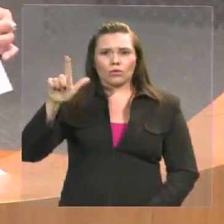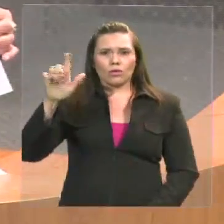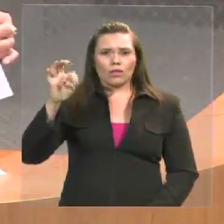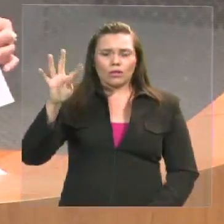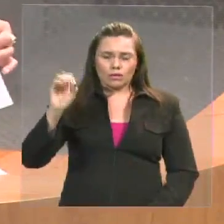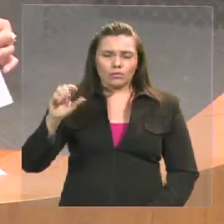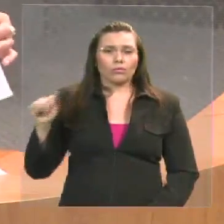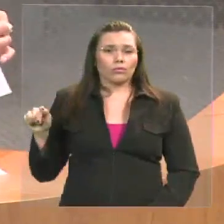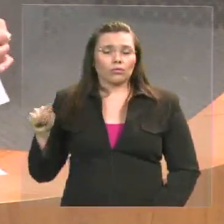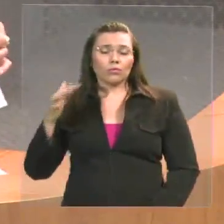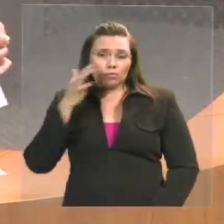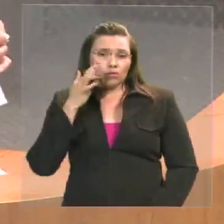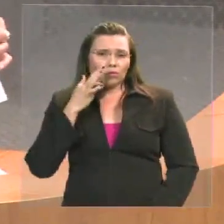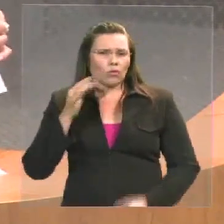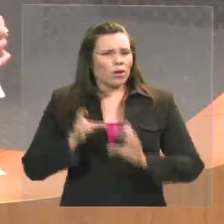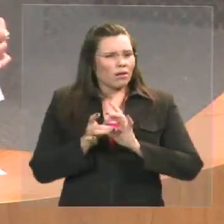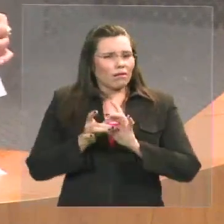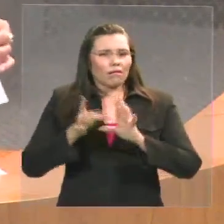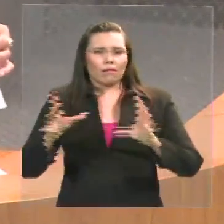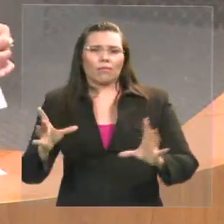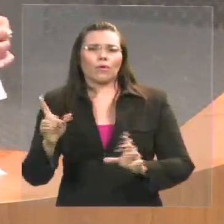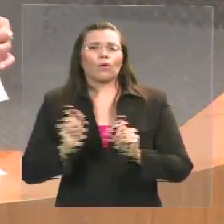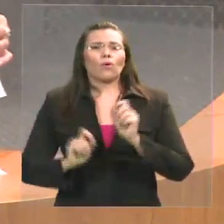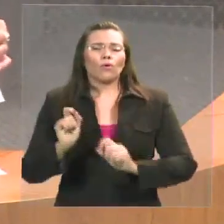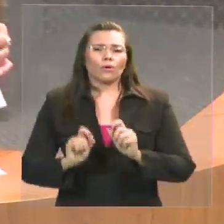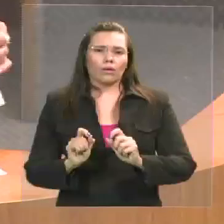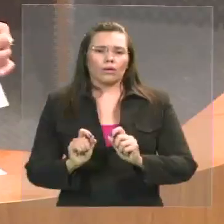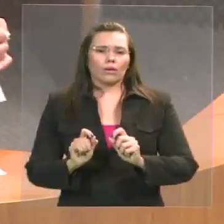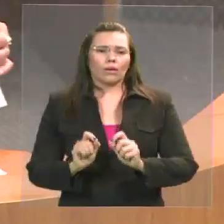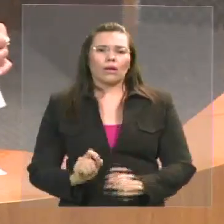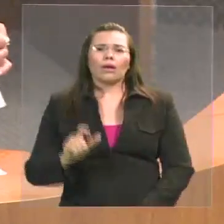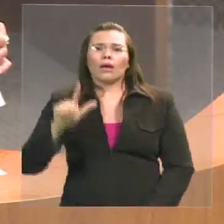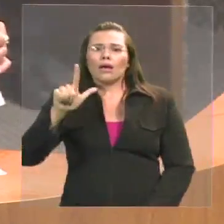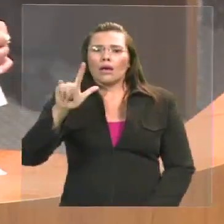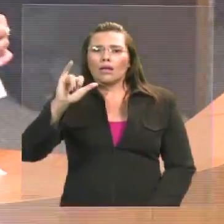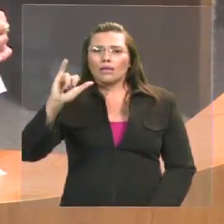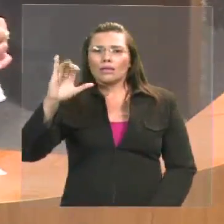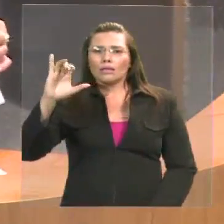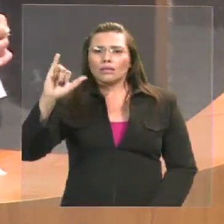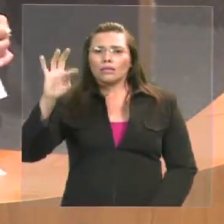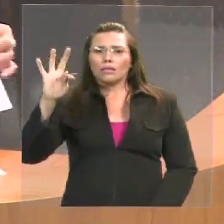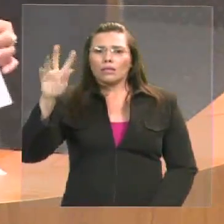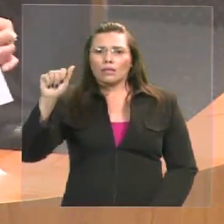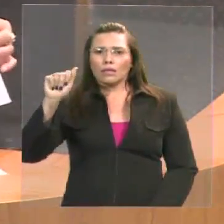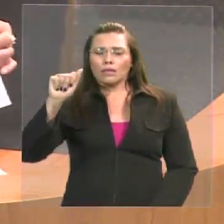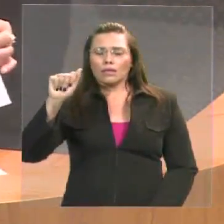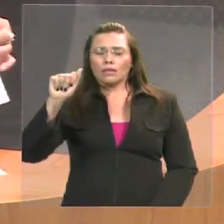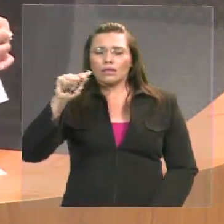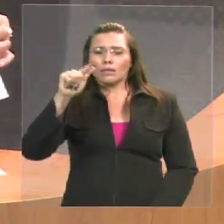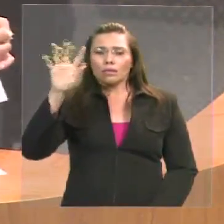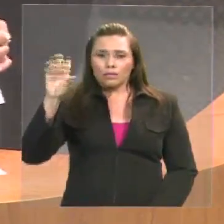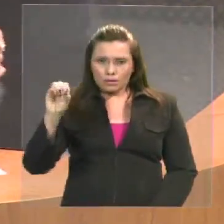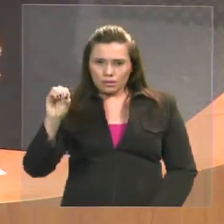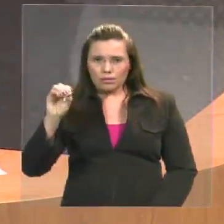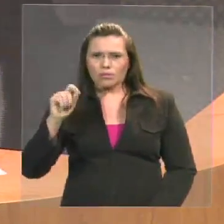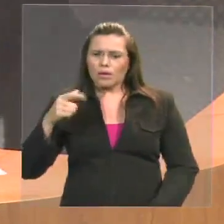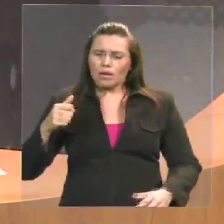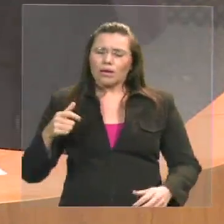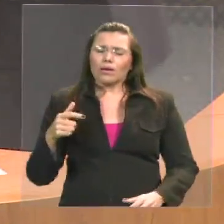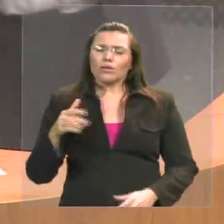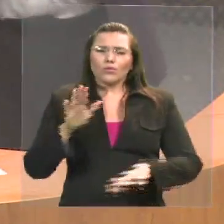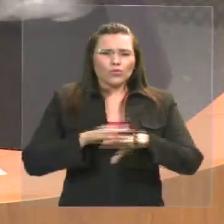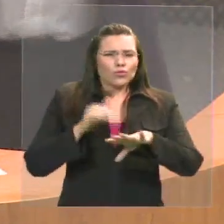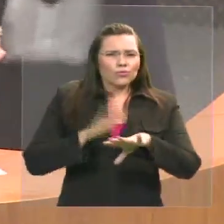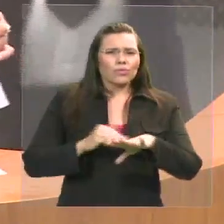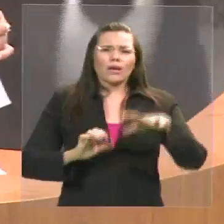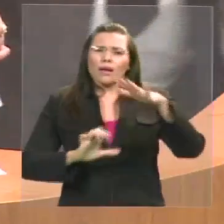a licitação da ponte que vai ligar, tirar do isolamento, deputado Levi, o município de São Félix de Balsas. Uma grande conquista para